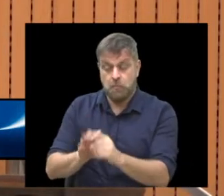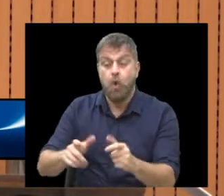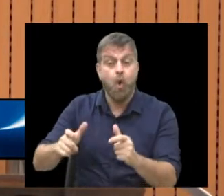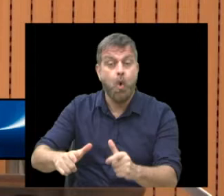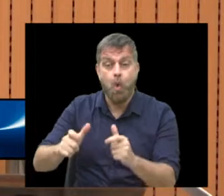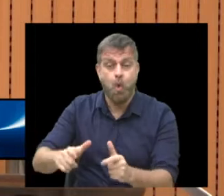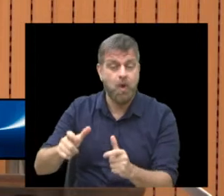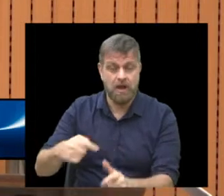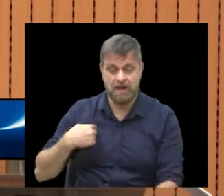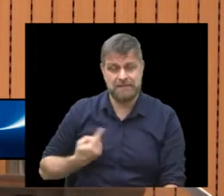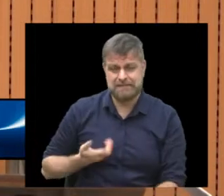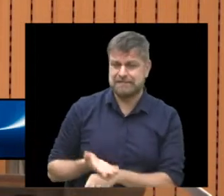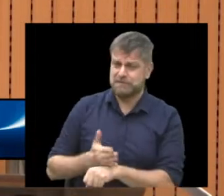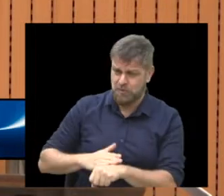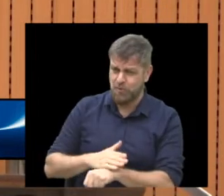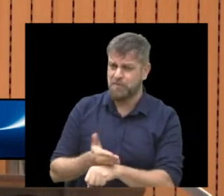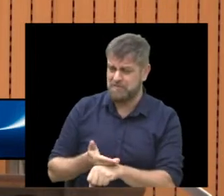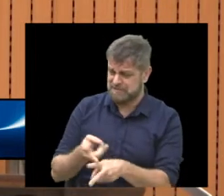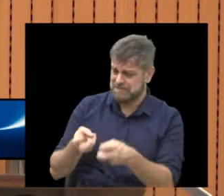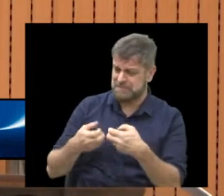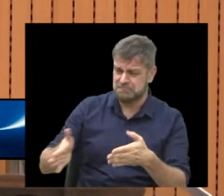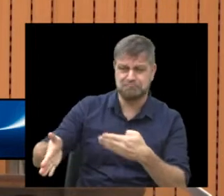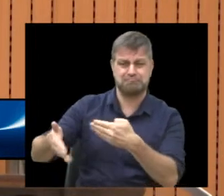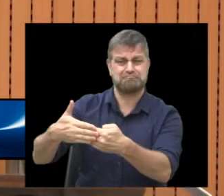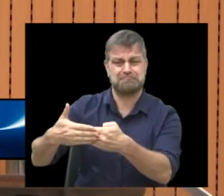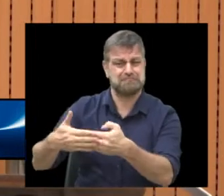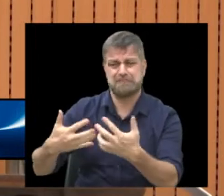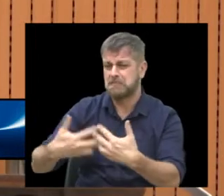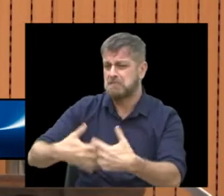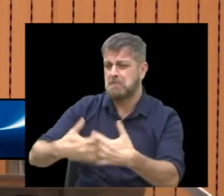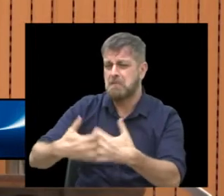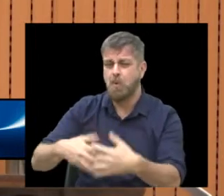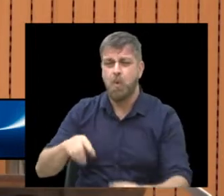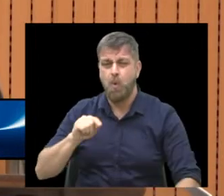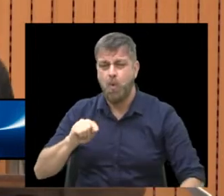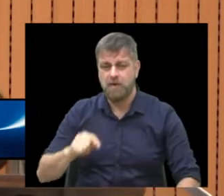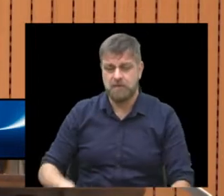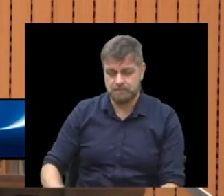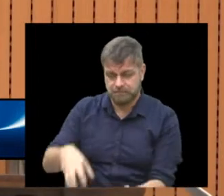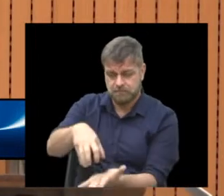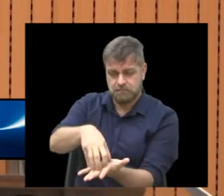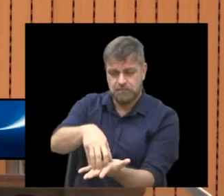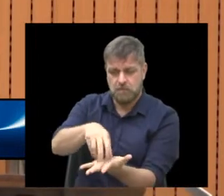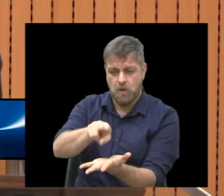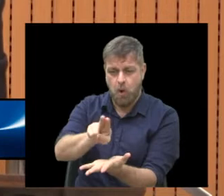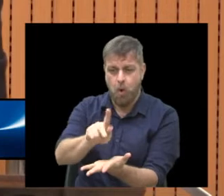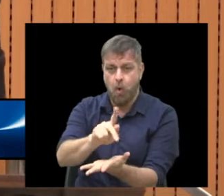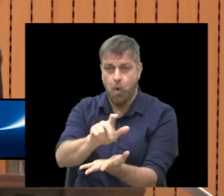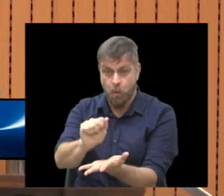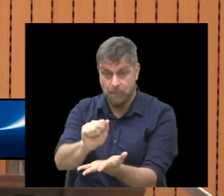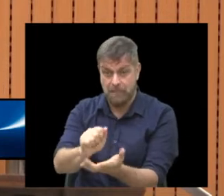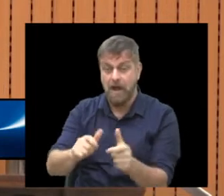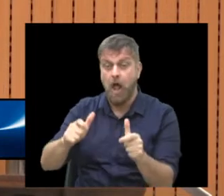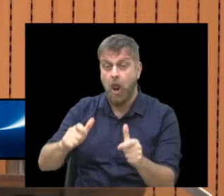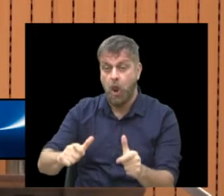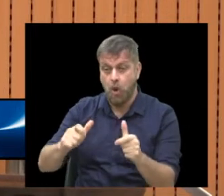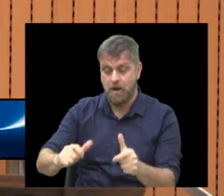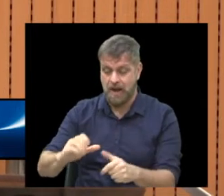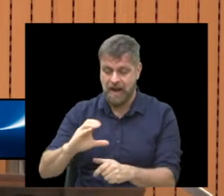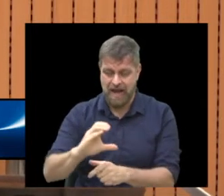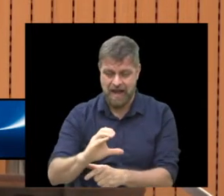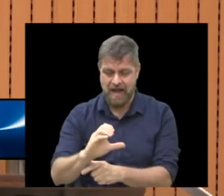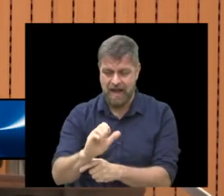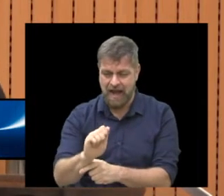nos incomoda vê-la fechada e não funcionando, que é a UPA Suleste, que fica lá no Carlos Lourenço, que tem a